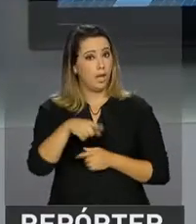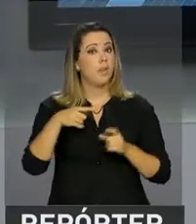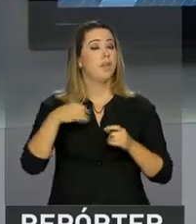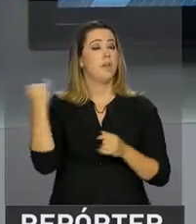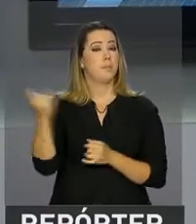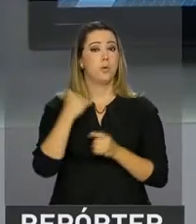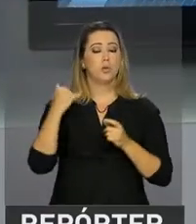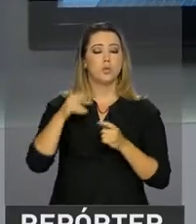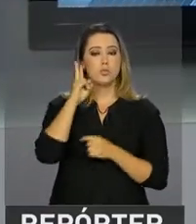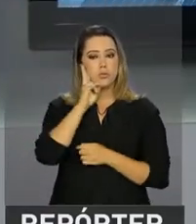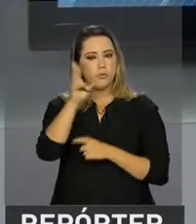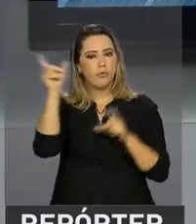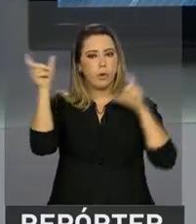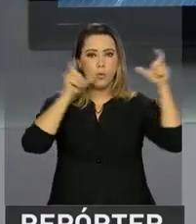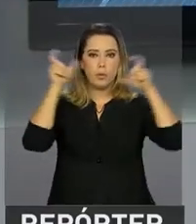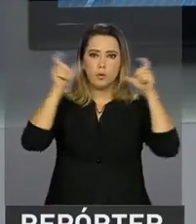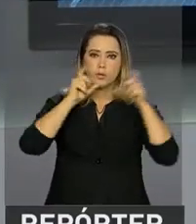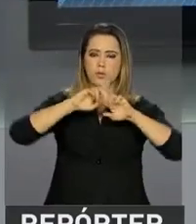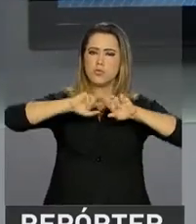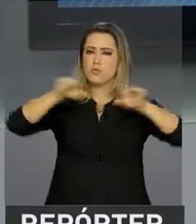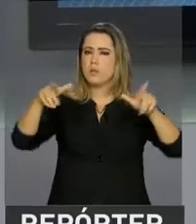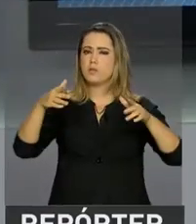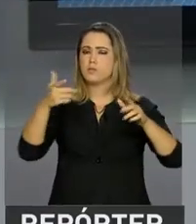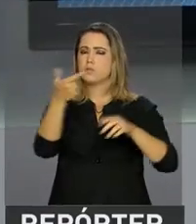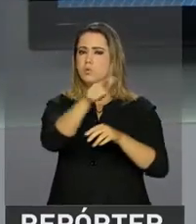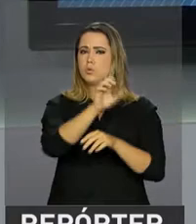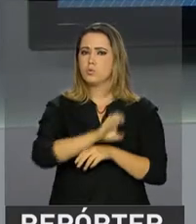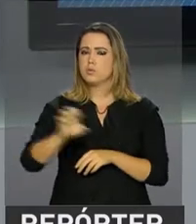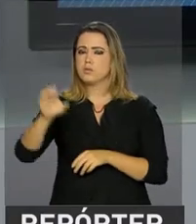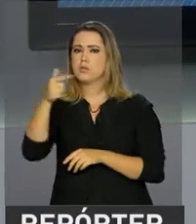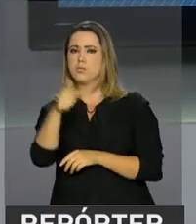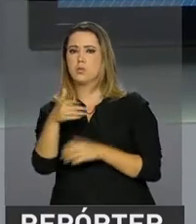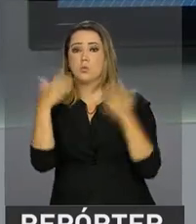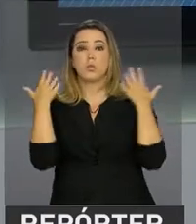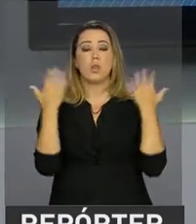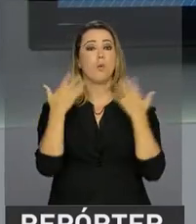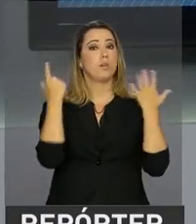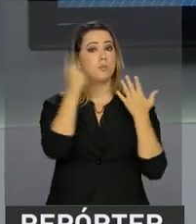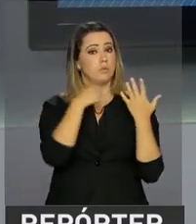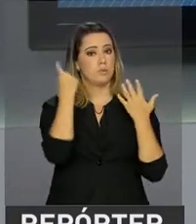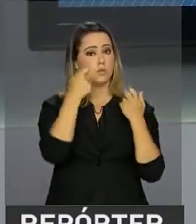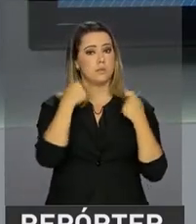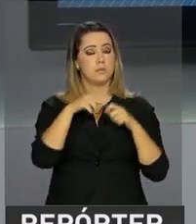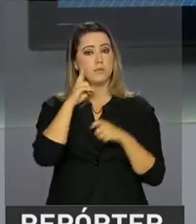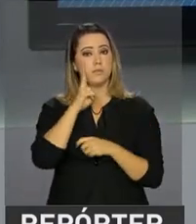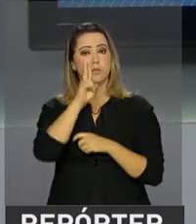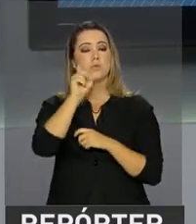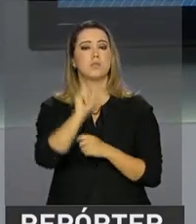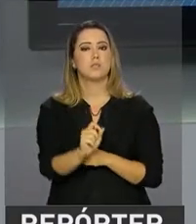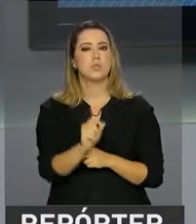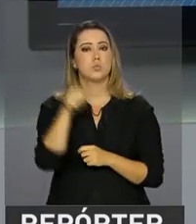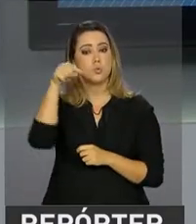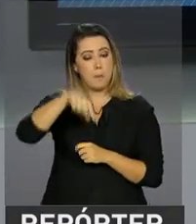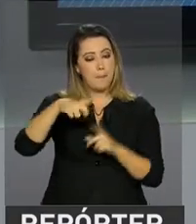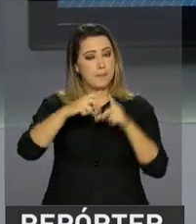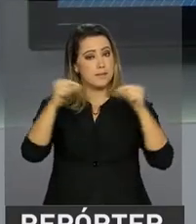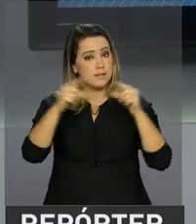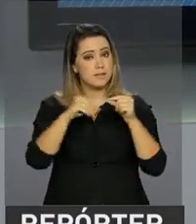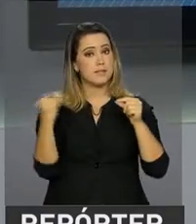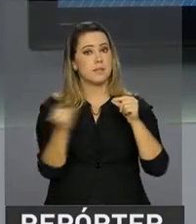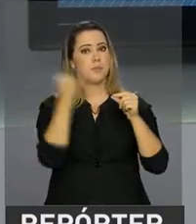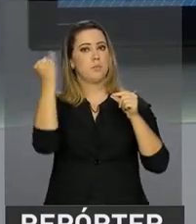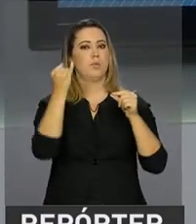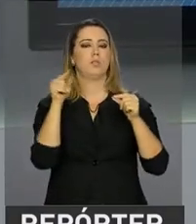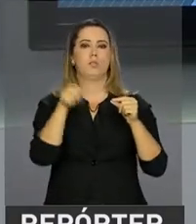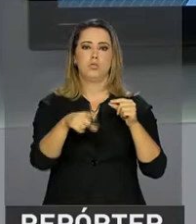importante os candidatos que moram em estados que não têm horário de verão precisam observar o seguinte o que vale é o horário de brasília e